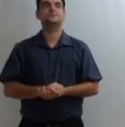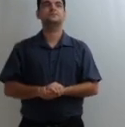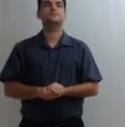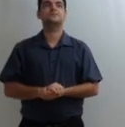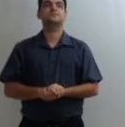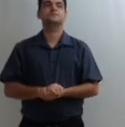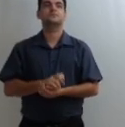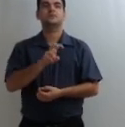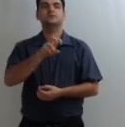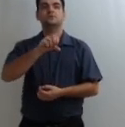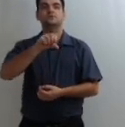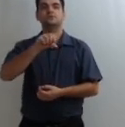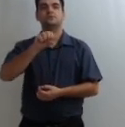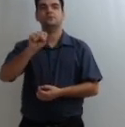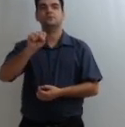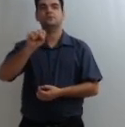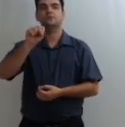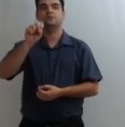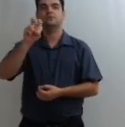598-956. Pois não, ministro?